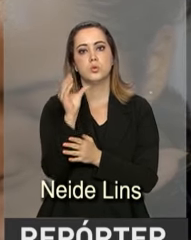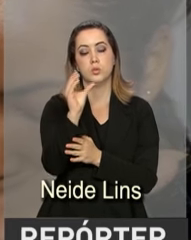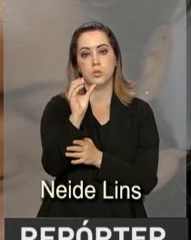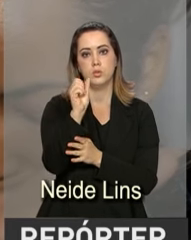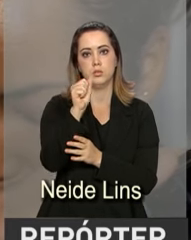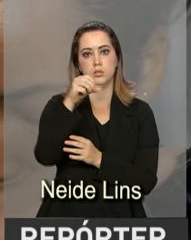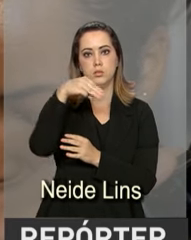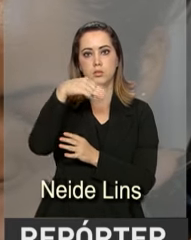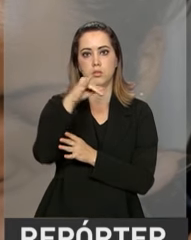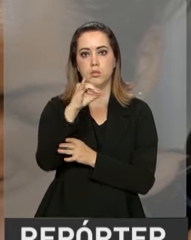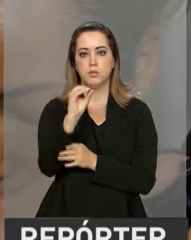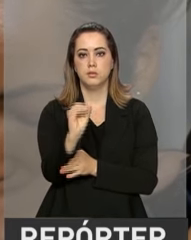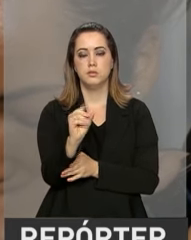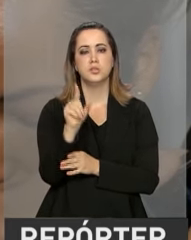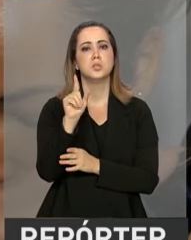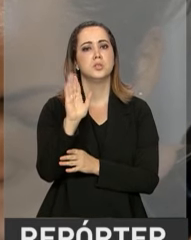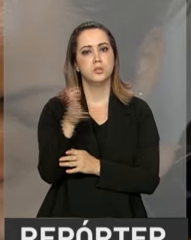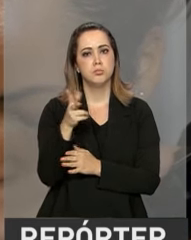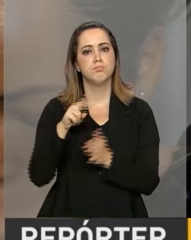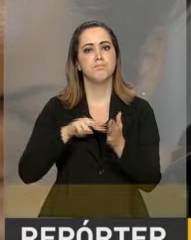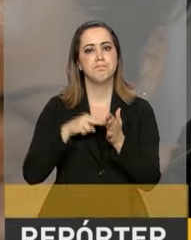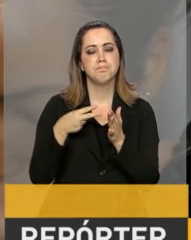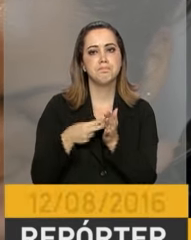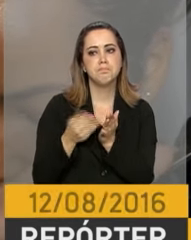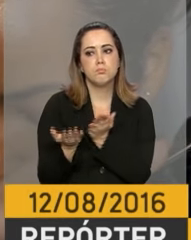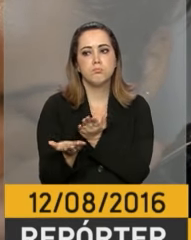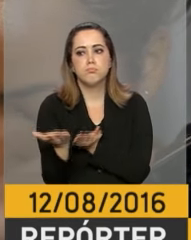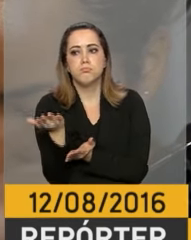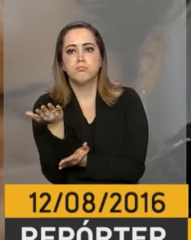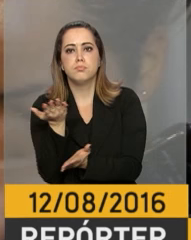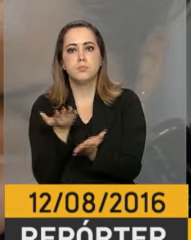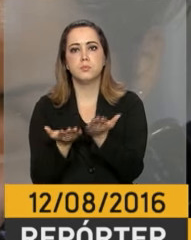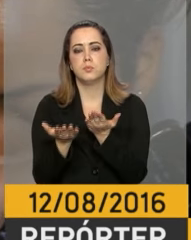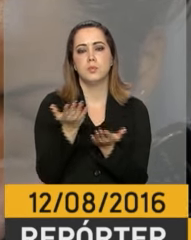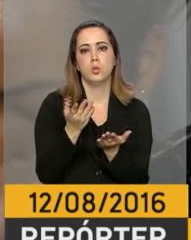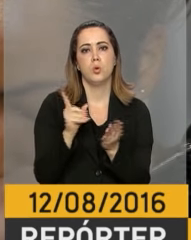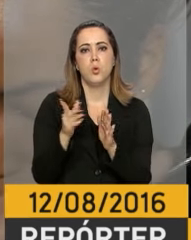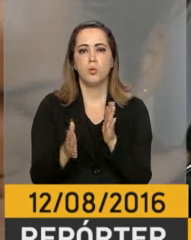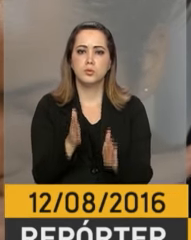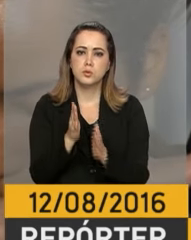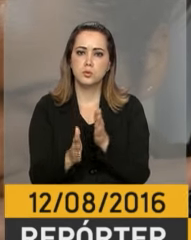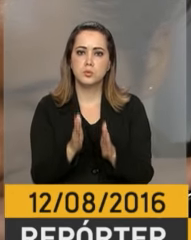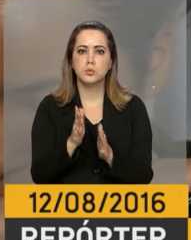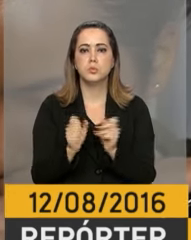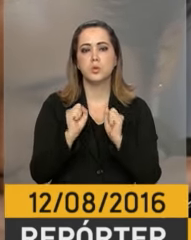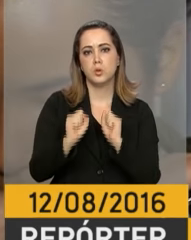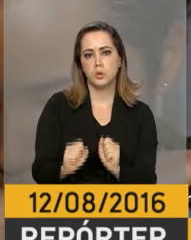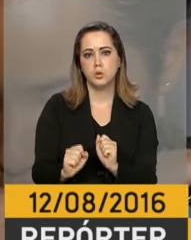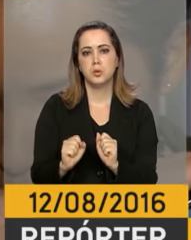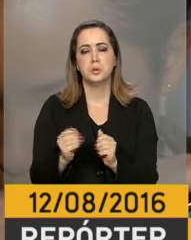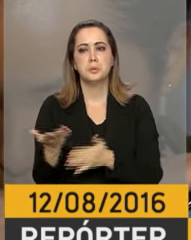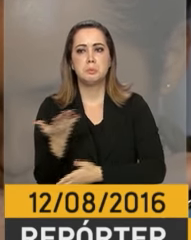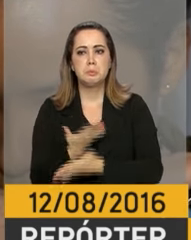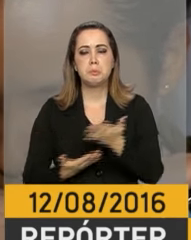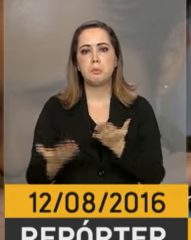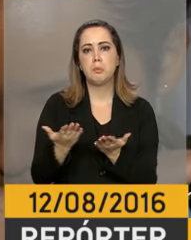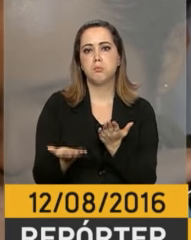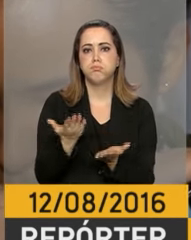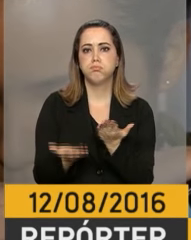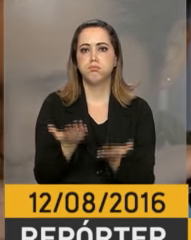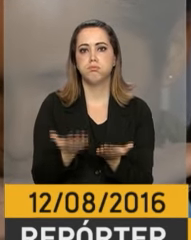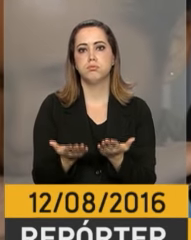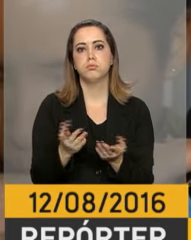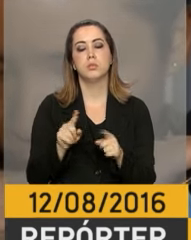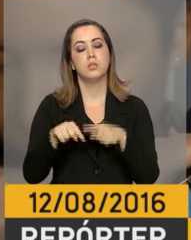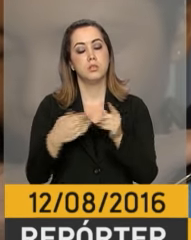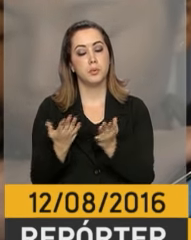por definição, é flutuante. Em alguns momentos ele pode ser um pouco mais volátil, em alguns momentos ficar um pouco